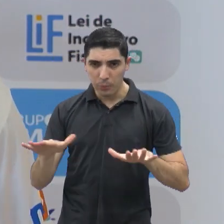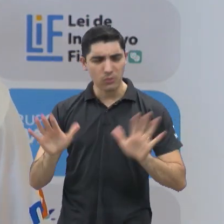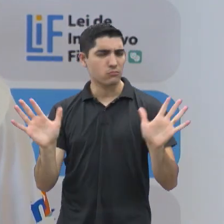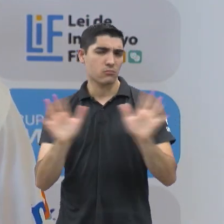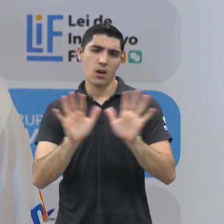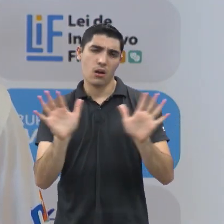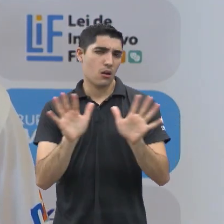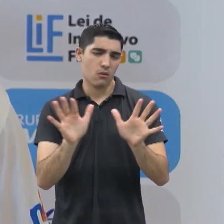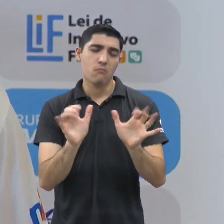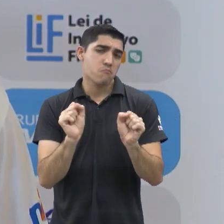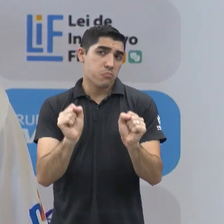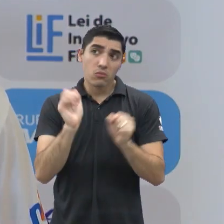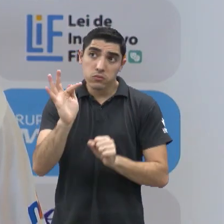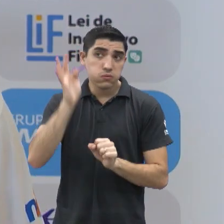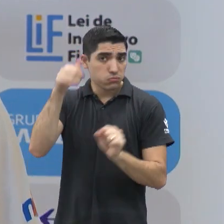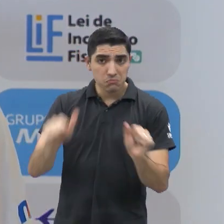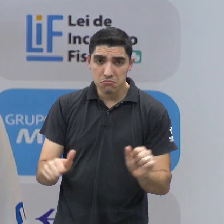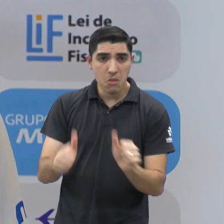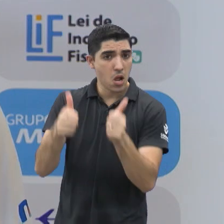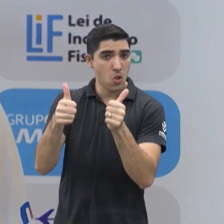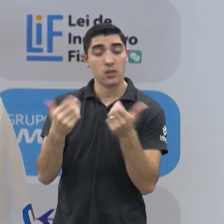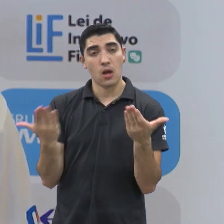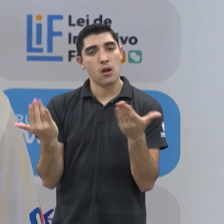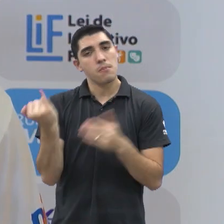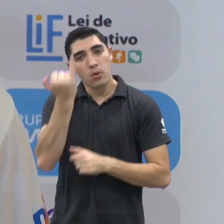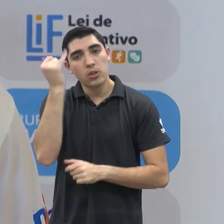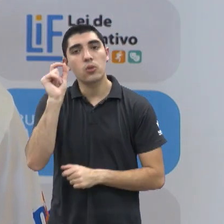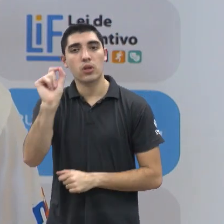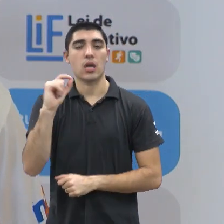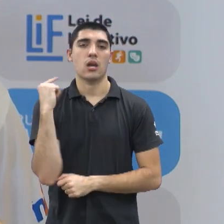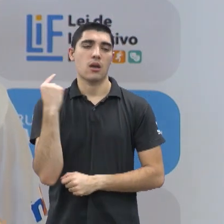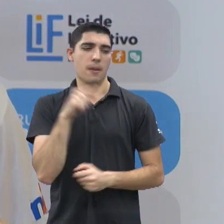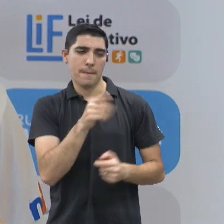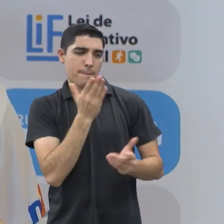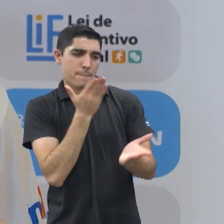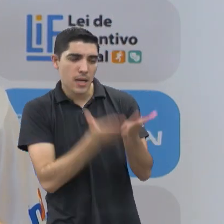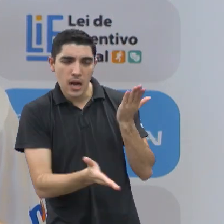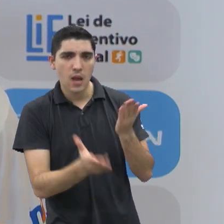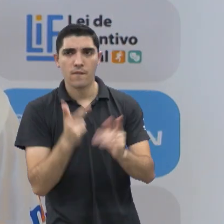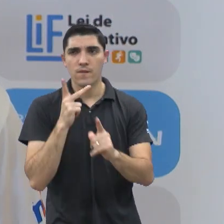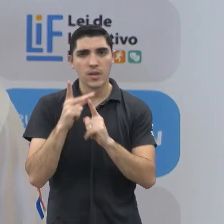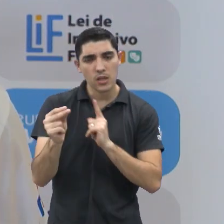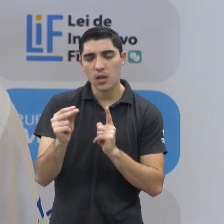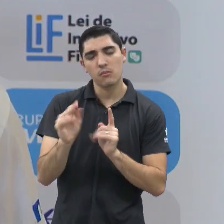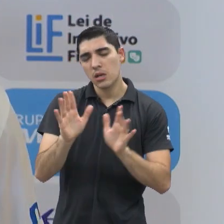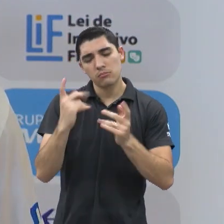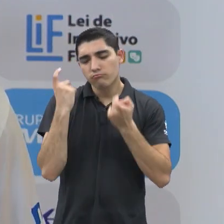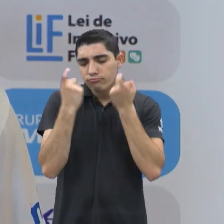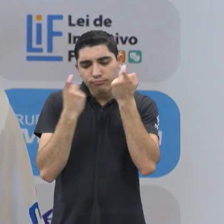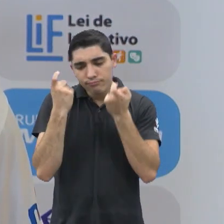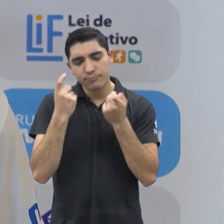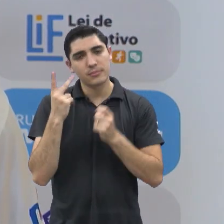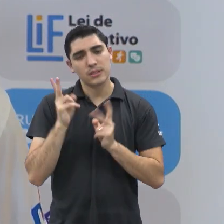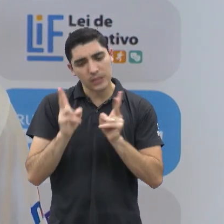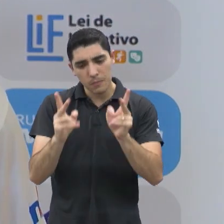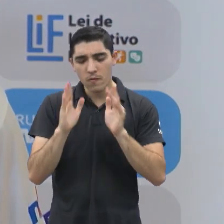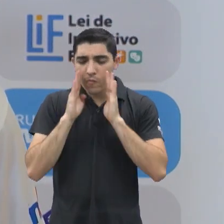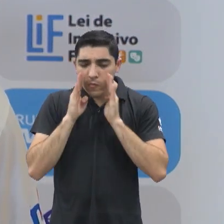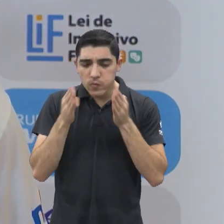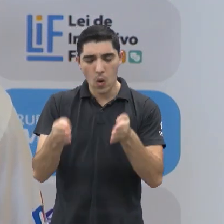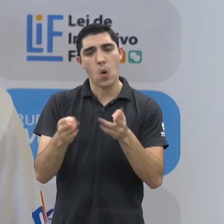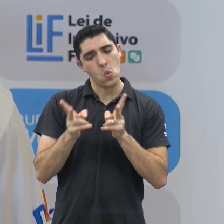mesma forma. Então acho que agora valorizar demais vitória ou derrota seria um erro. A gente tem que pensar em realmente seguir com o trabalho,